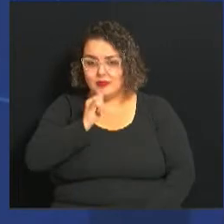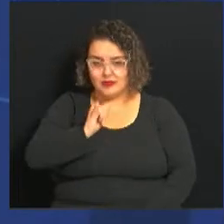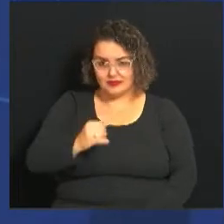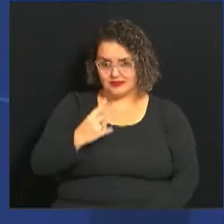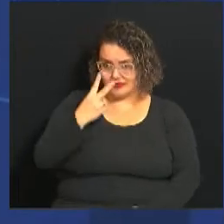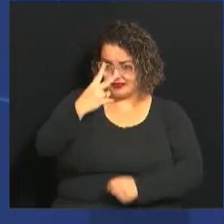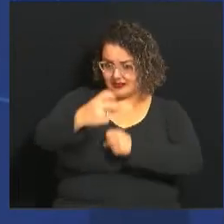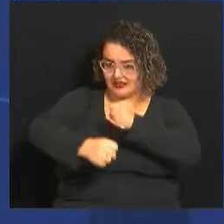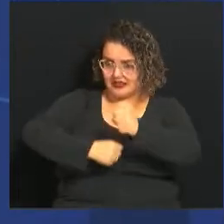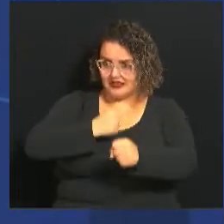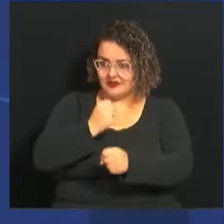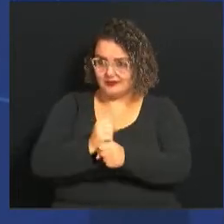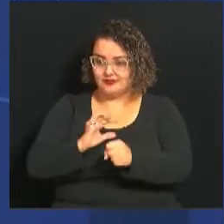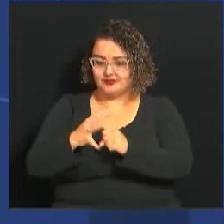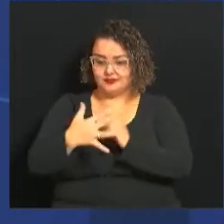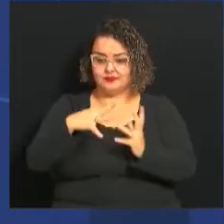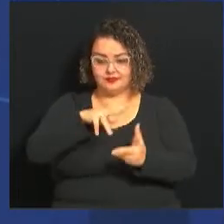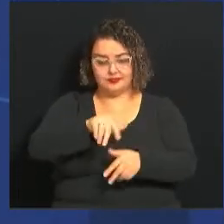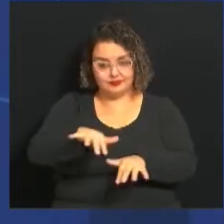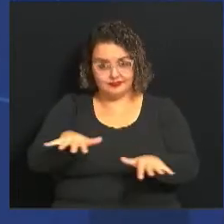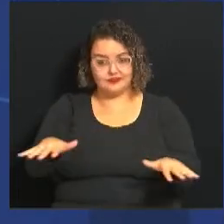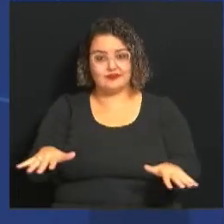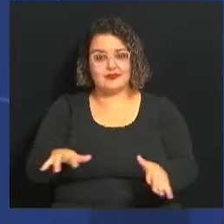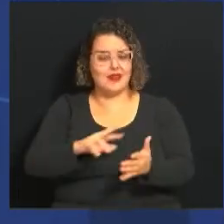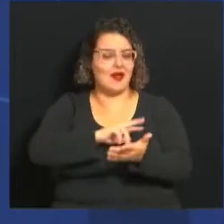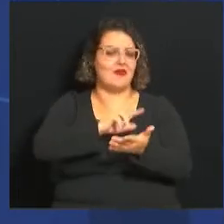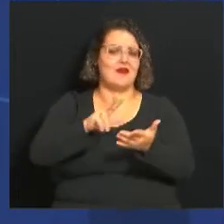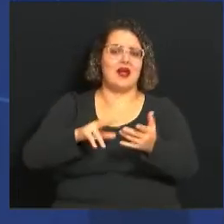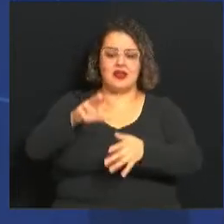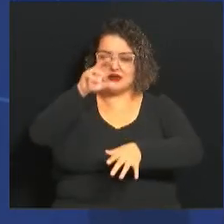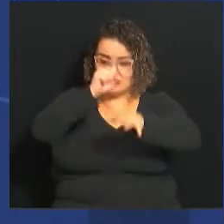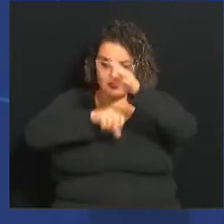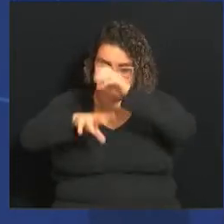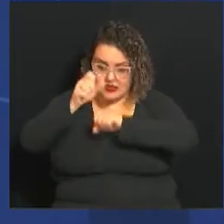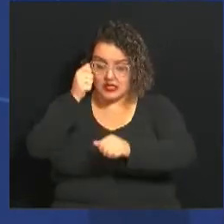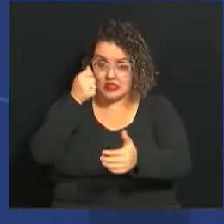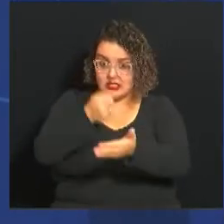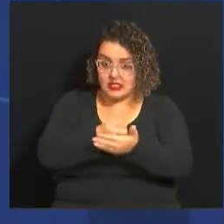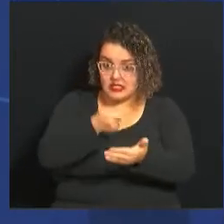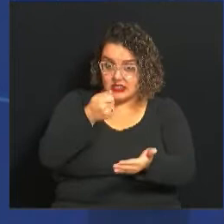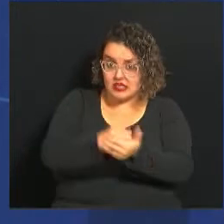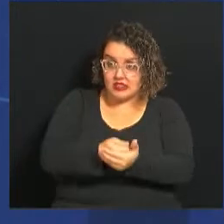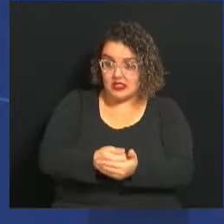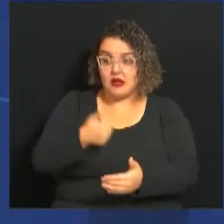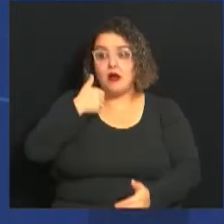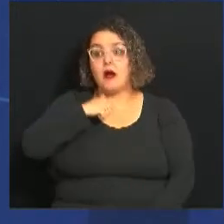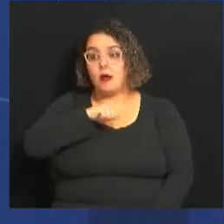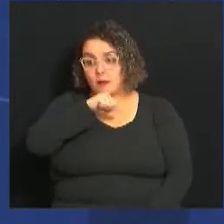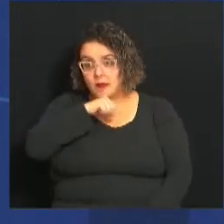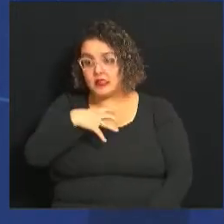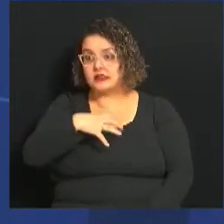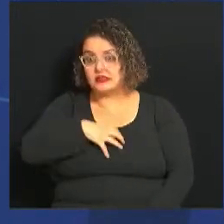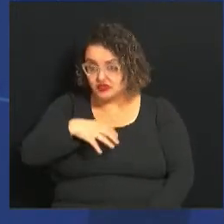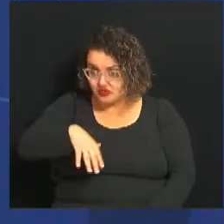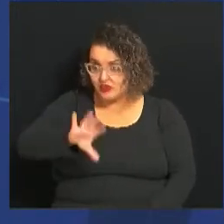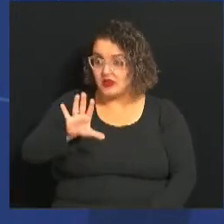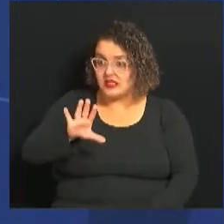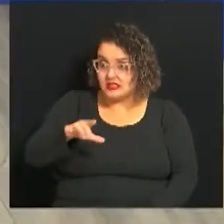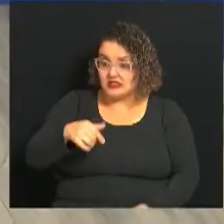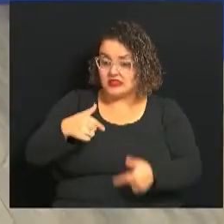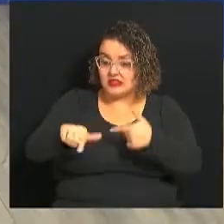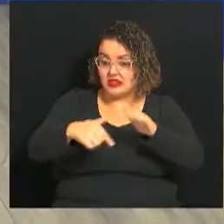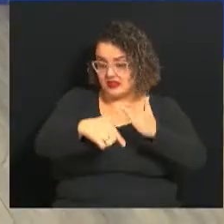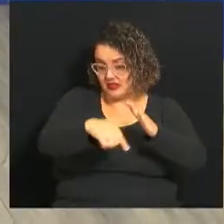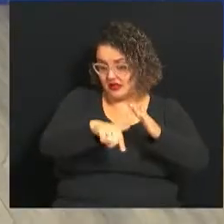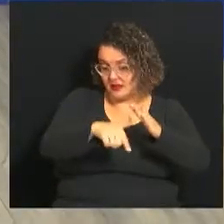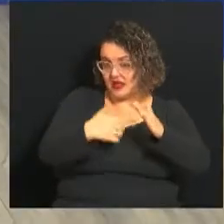anos, foram tiradas muitas lições, e essa pressão a mãe sentiu ainda mais, às vezes está trabalhando em casa de home